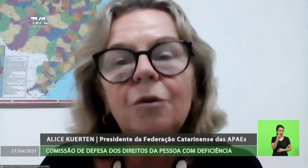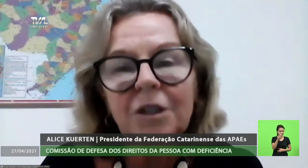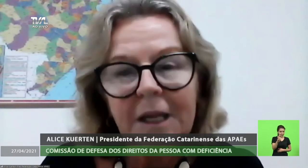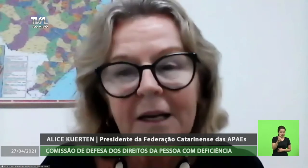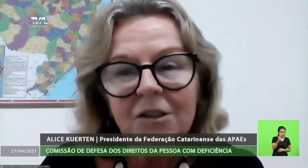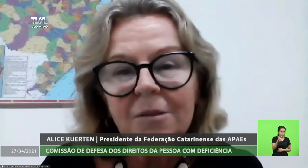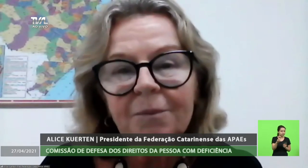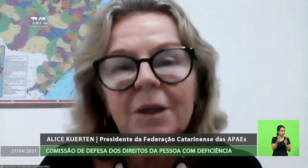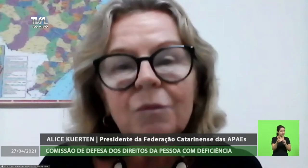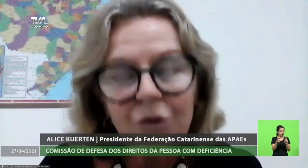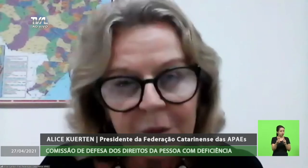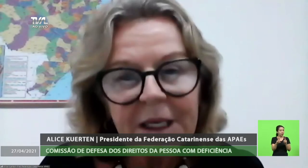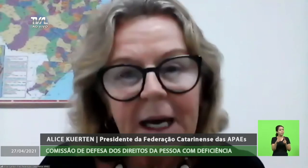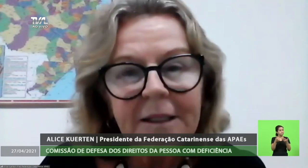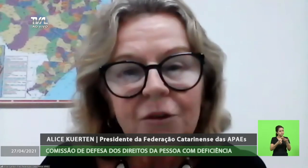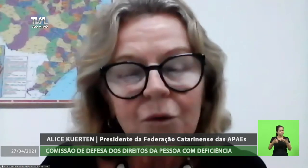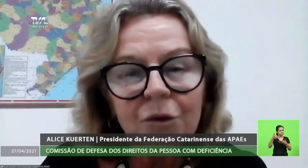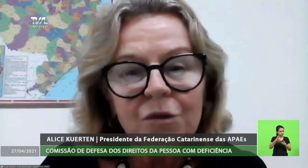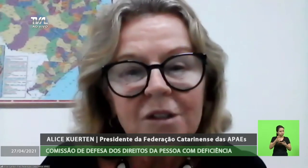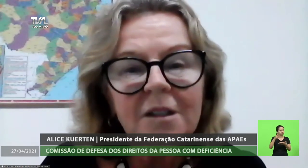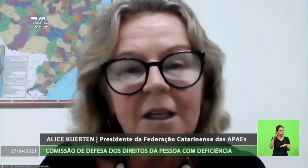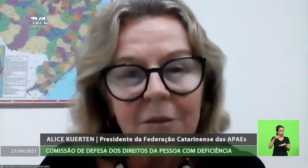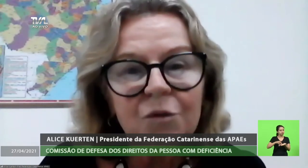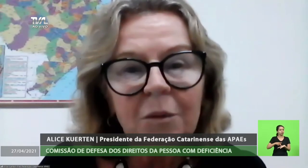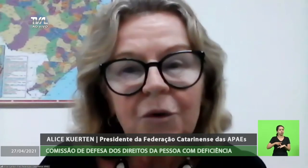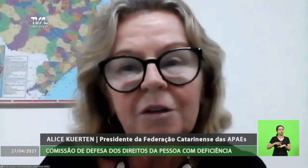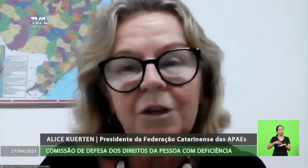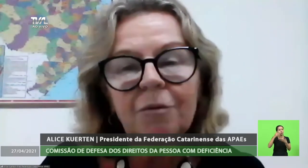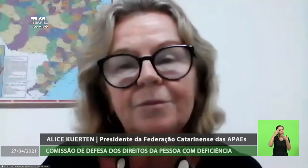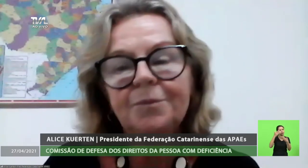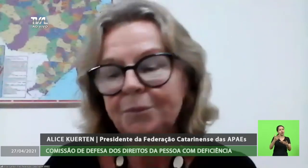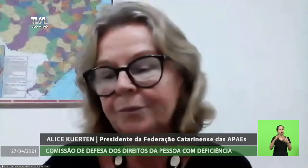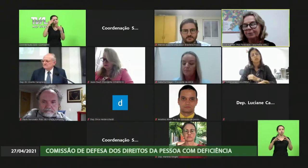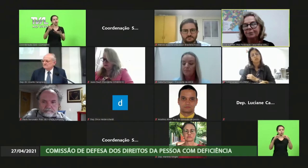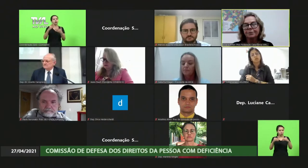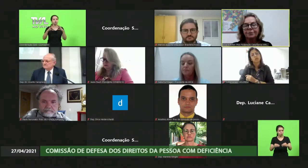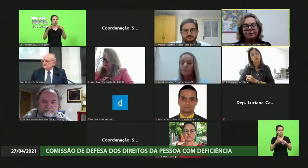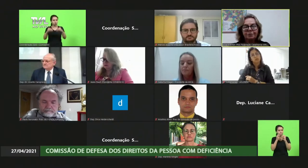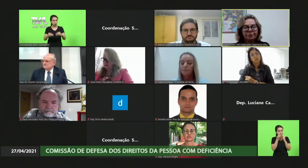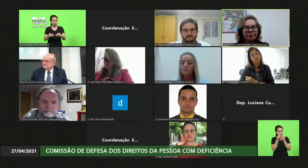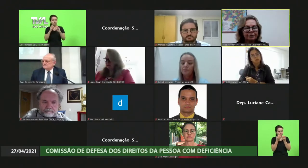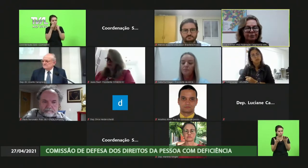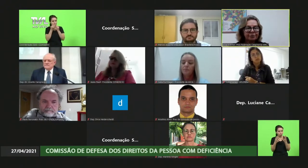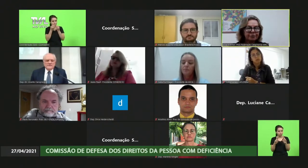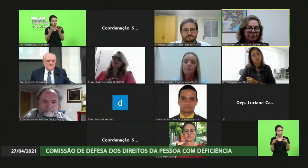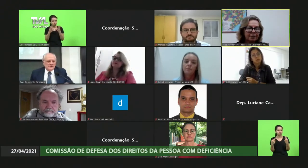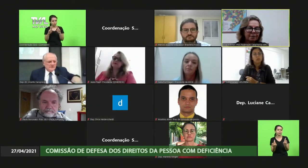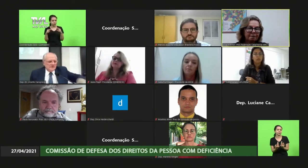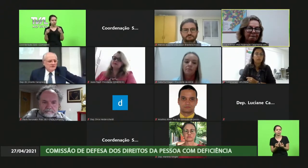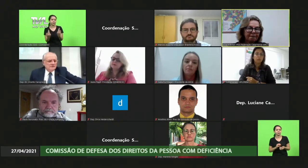realmente prioridade. Muito obrigada a todos e tenhamos uma boa reunião.